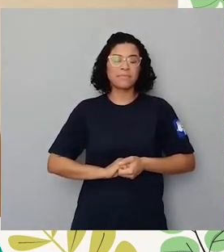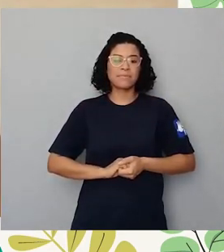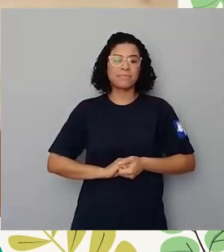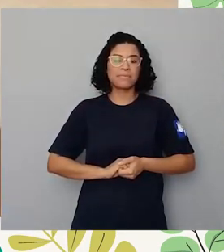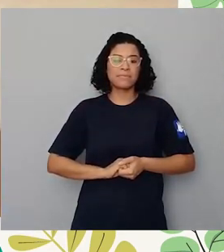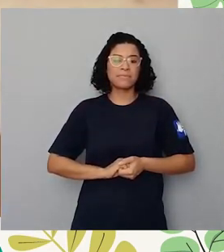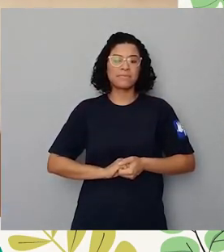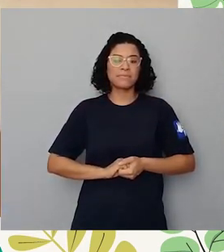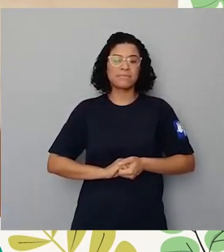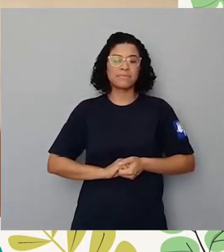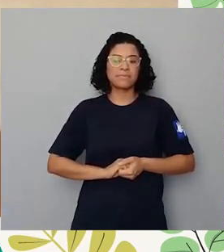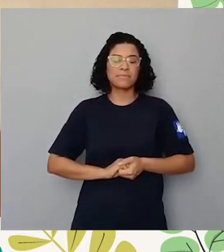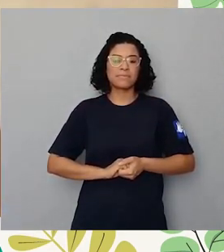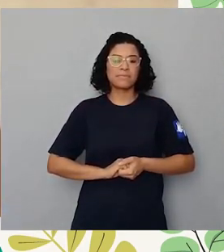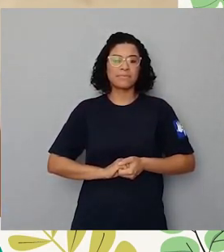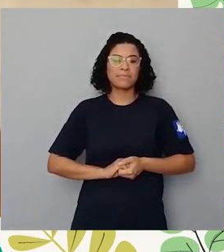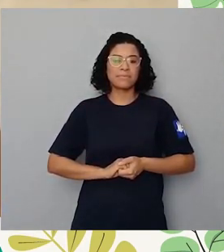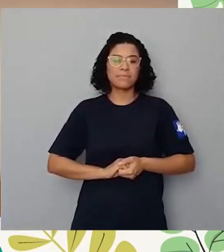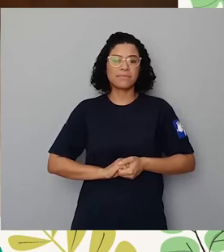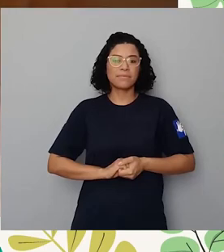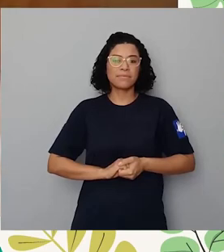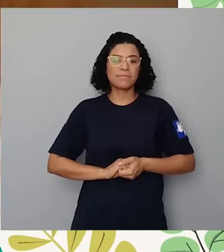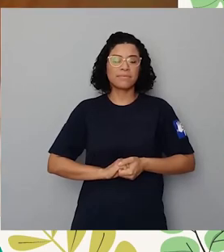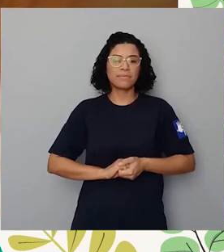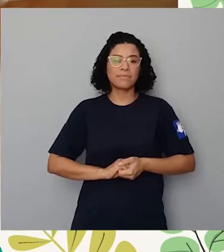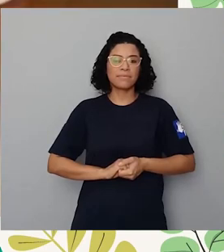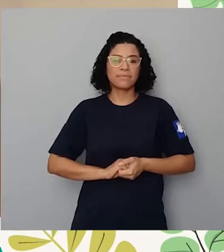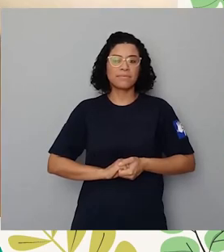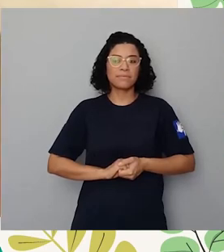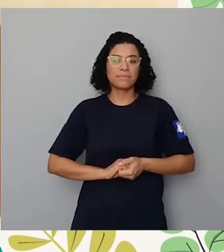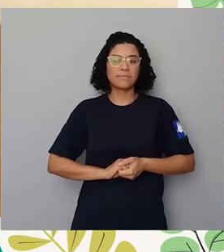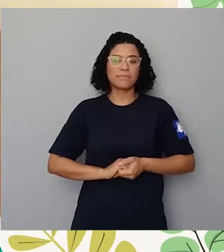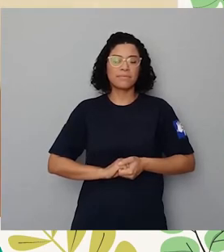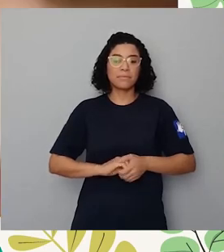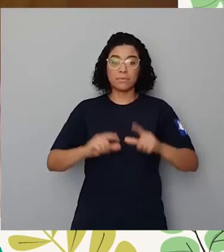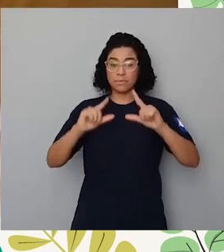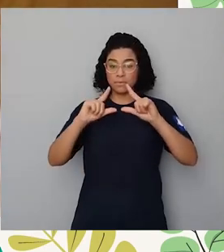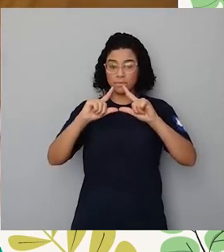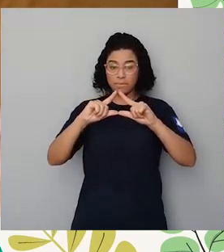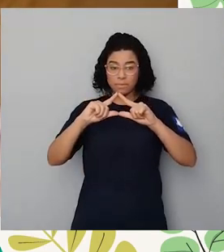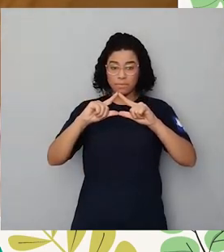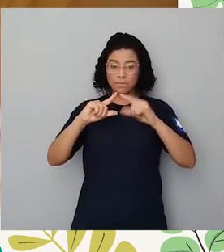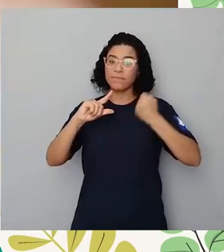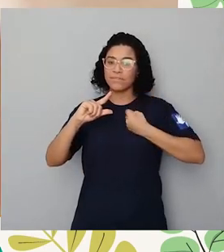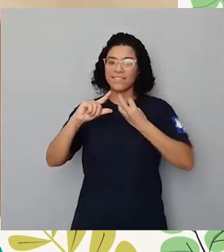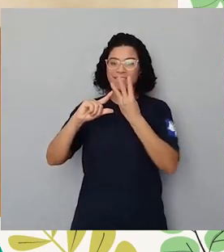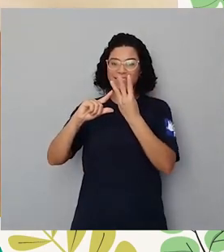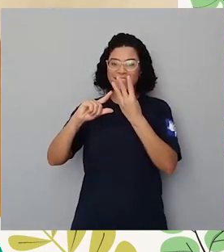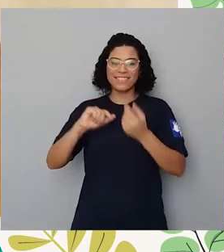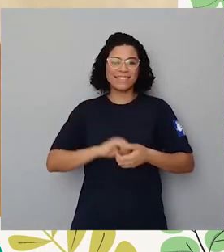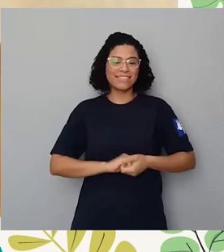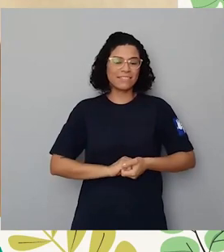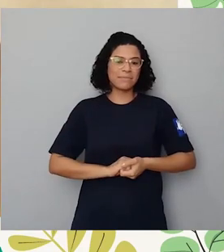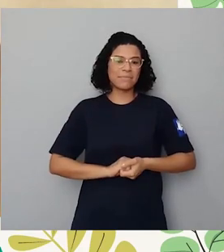vai passar o lápis e vai cortar. Esse triângulo menor é a nossa terceira